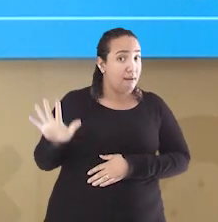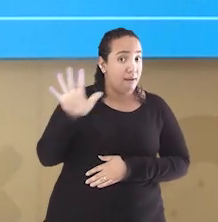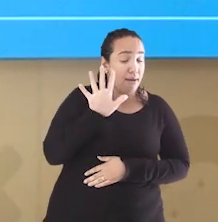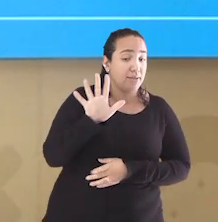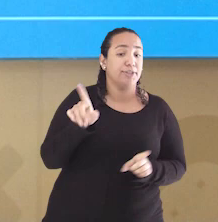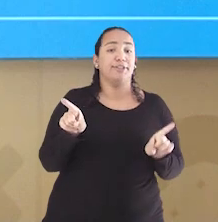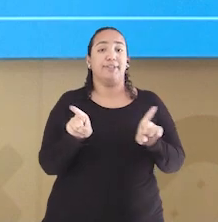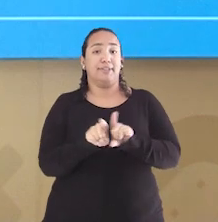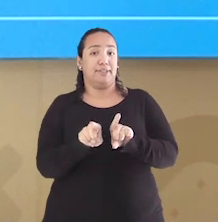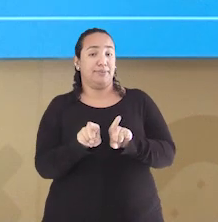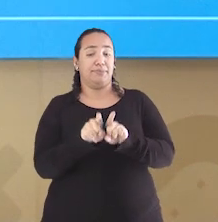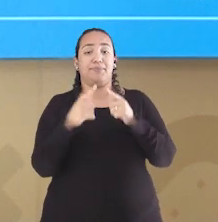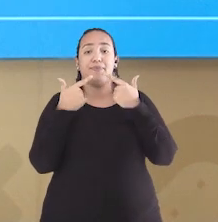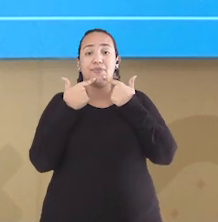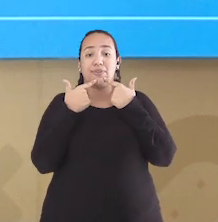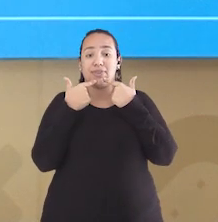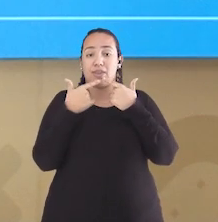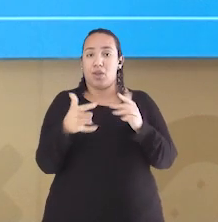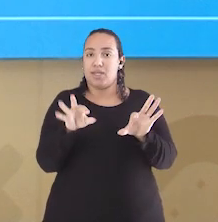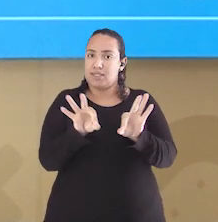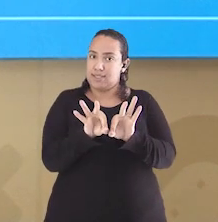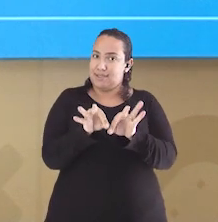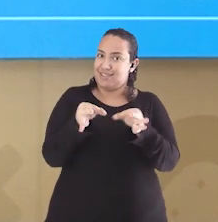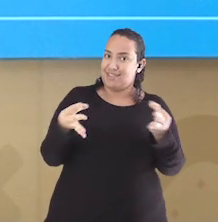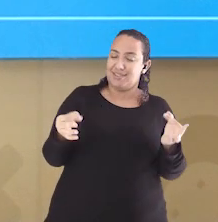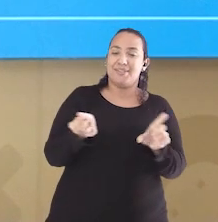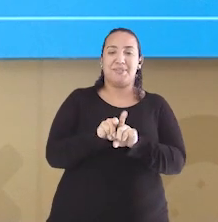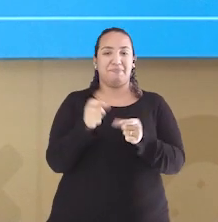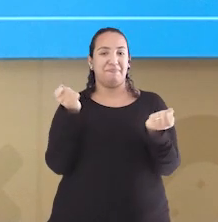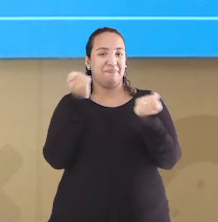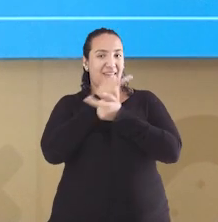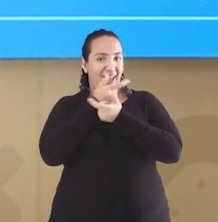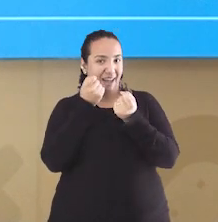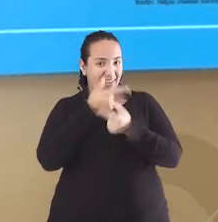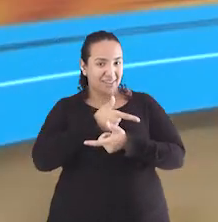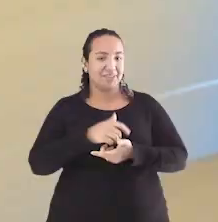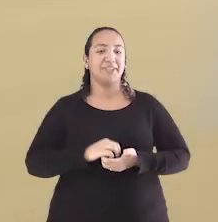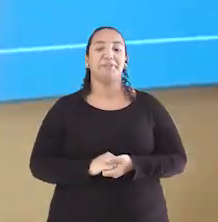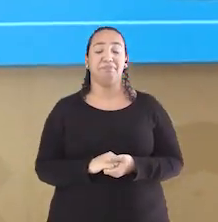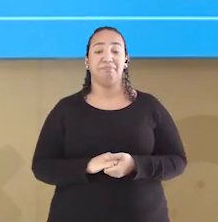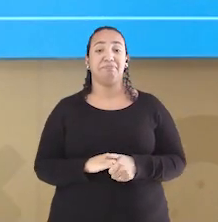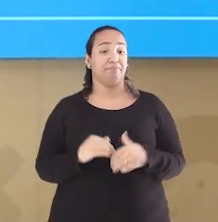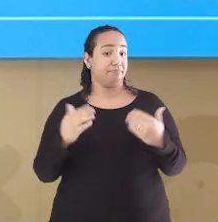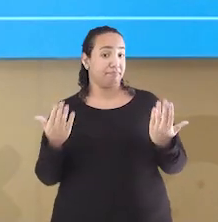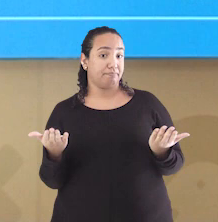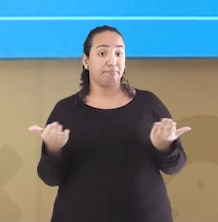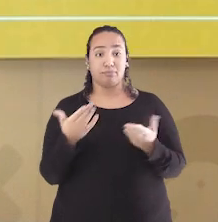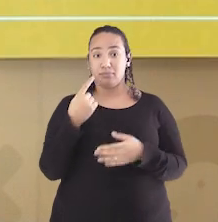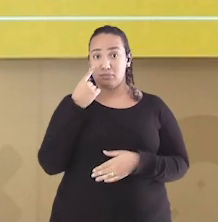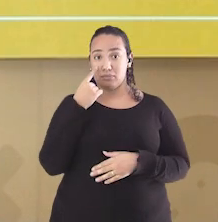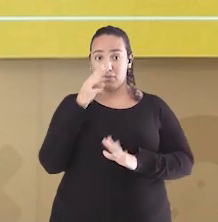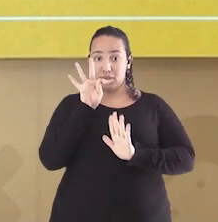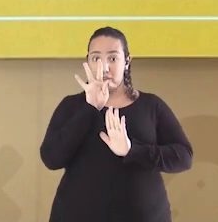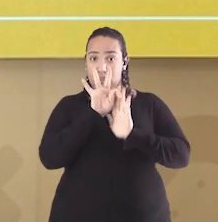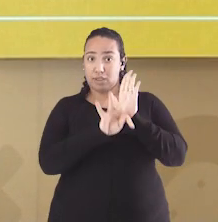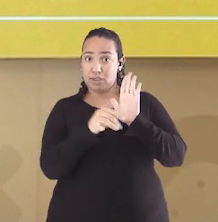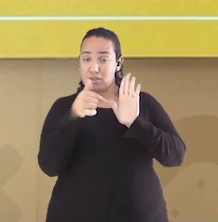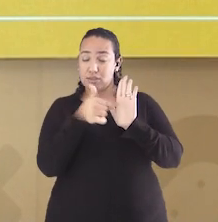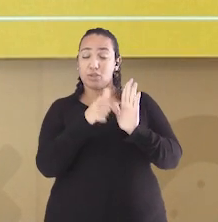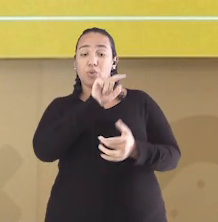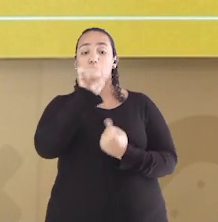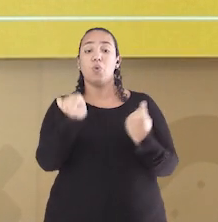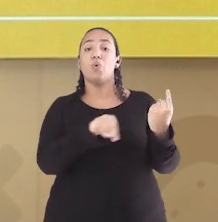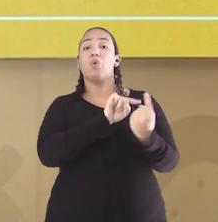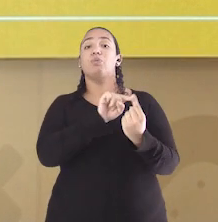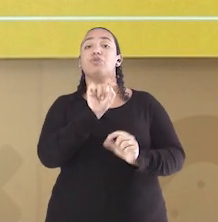de imagens e da linguagem simples e do humor também. Note que esse tipo de texto